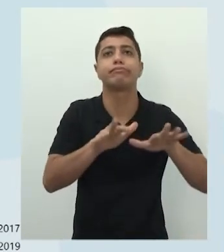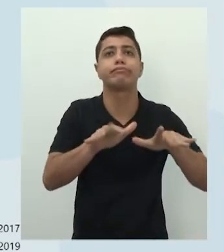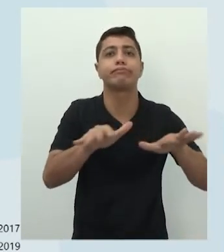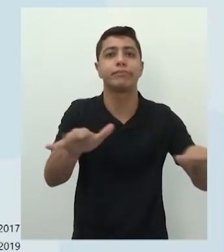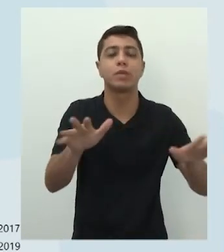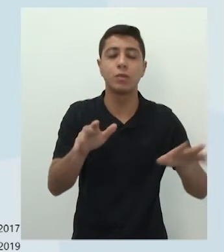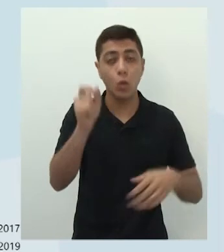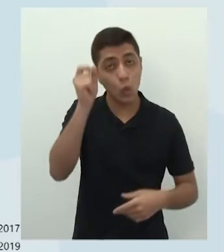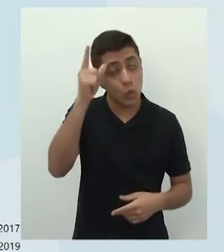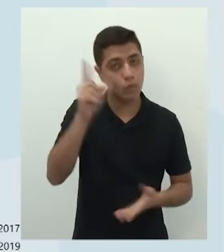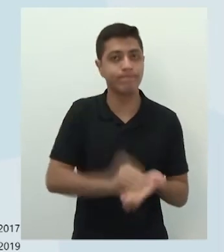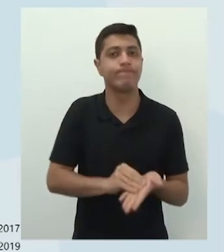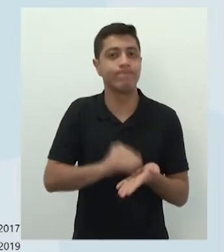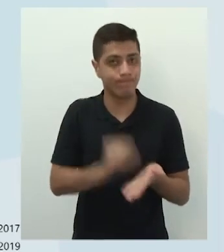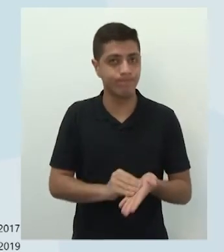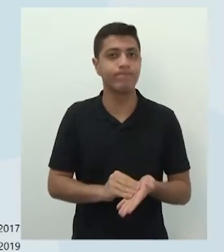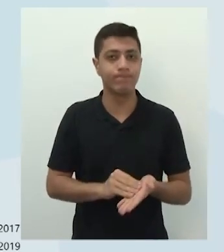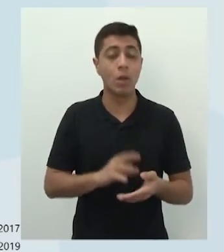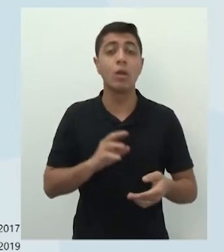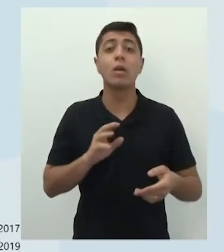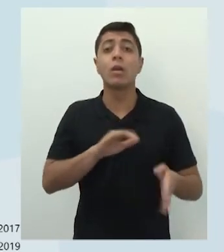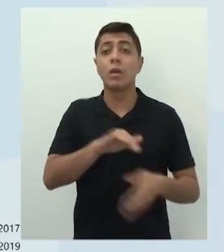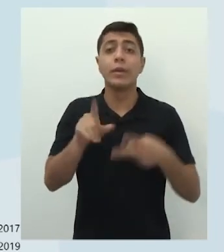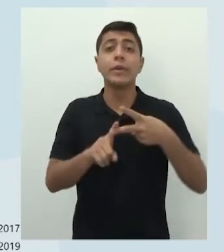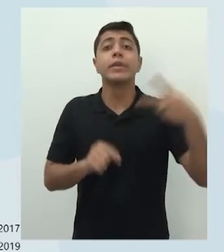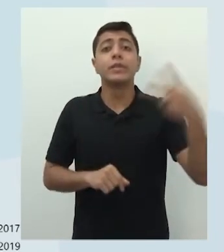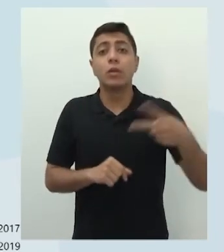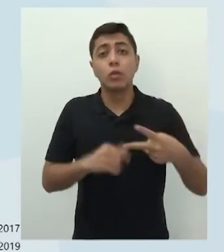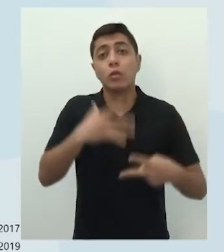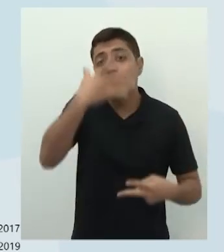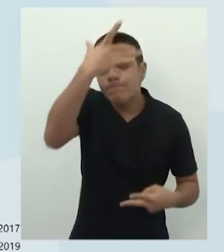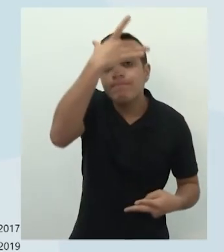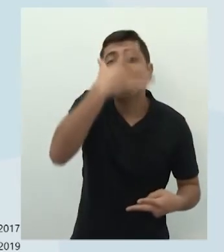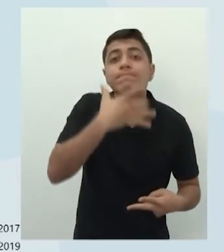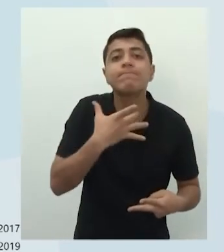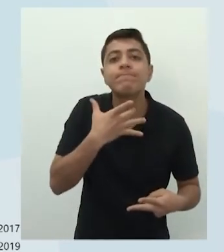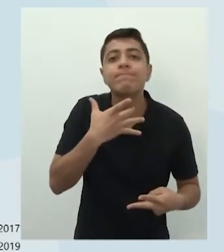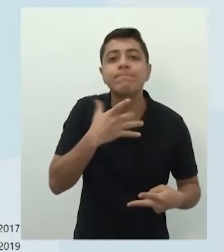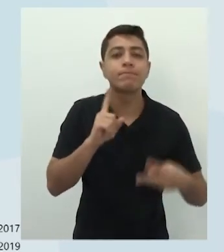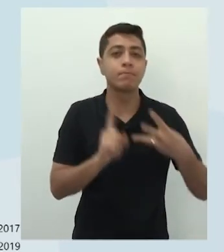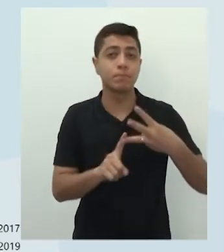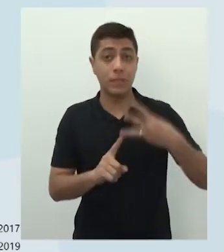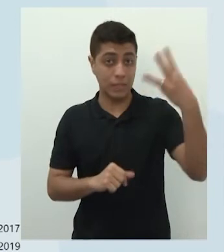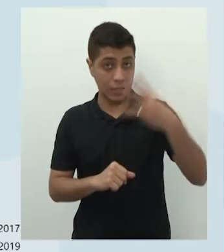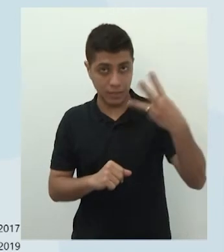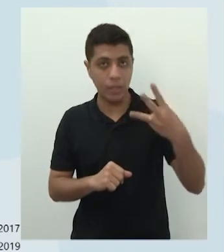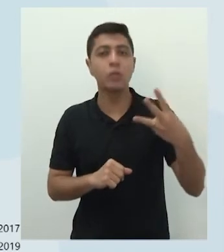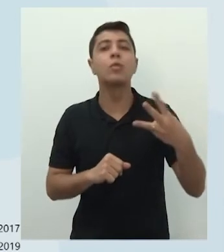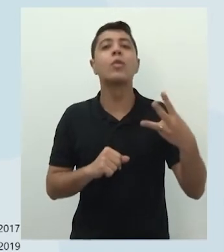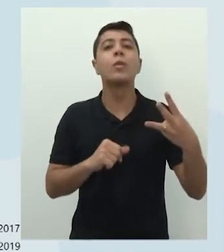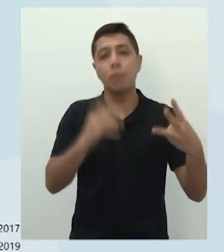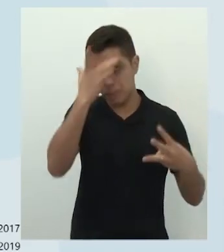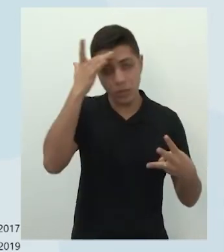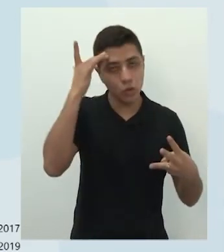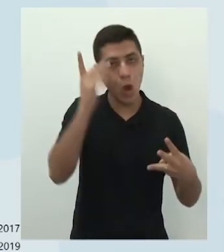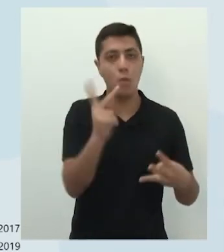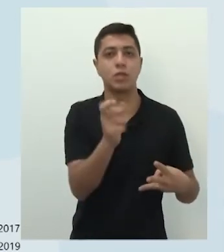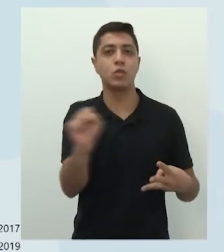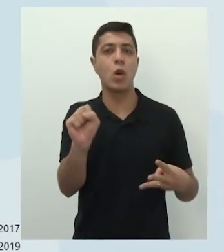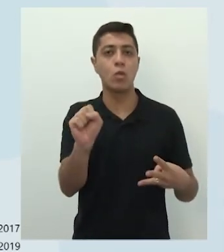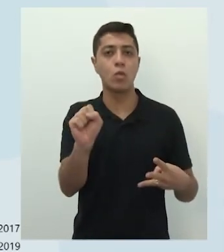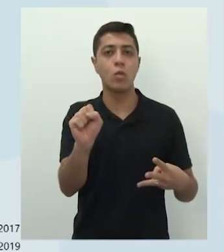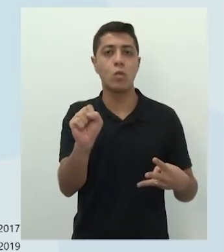na internet. E qual é o motivo? Passa o próximo para mim. Você vai perguntar, Benito, qual é o motivo da discriminação? Vamos lá. Aquilo que acontece na